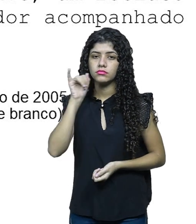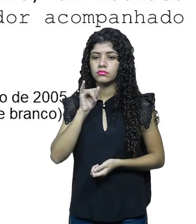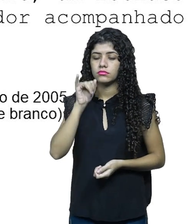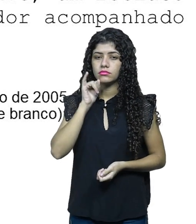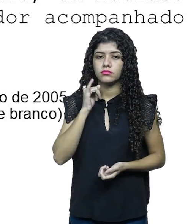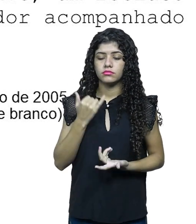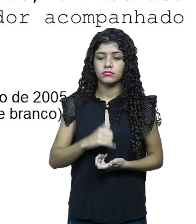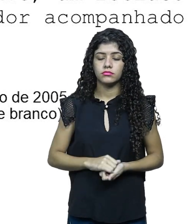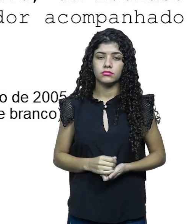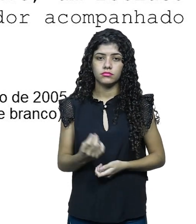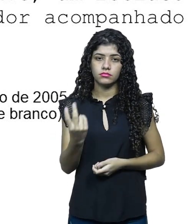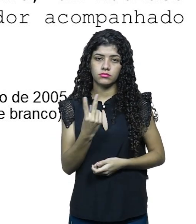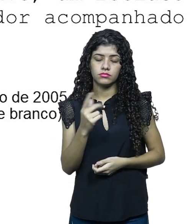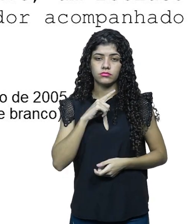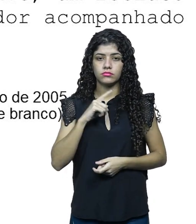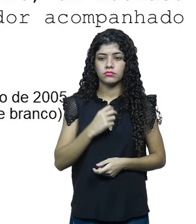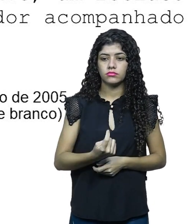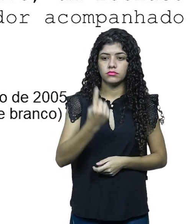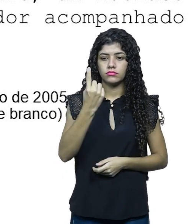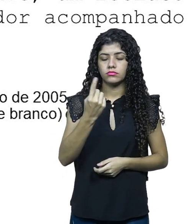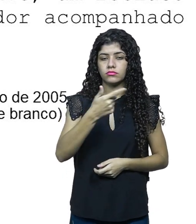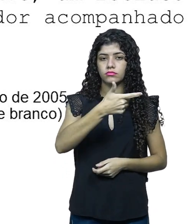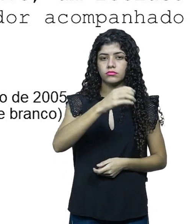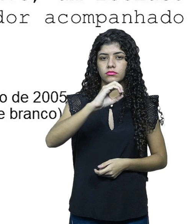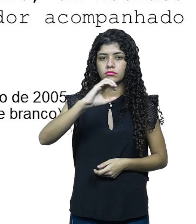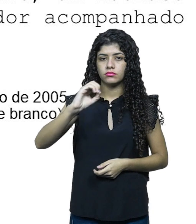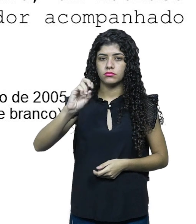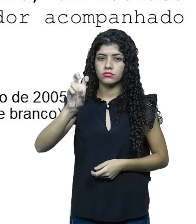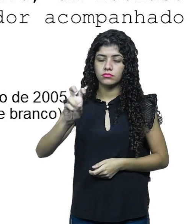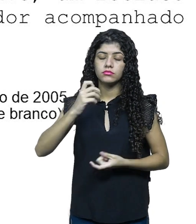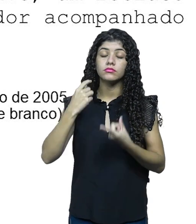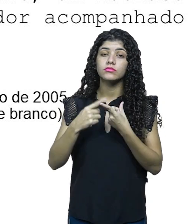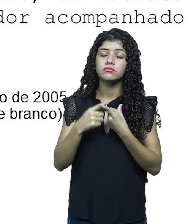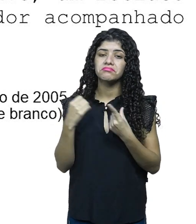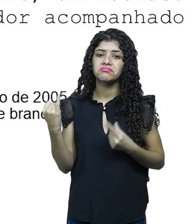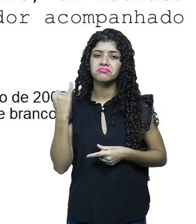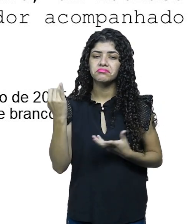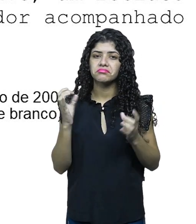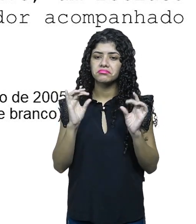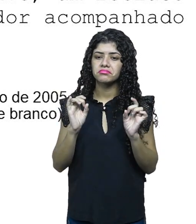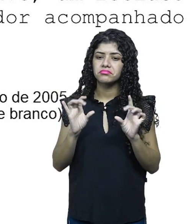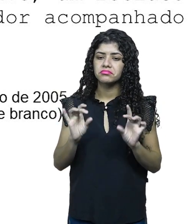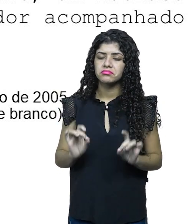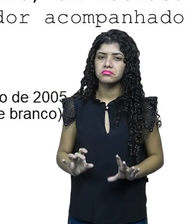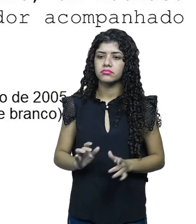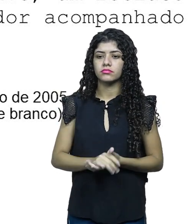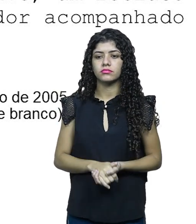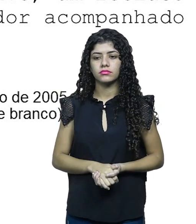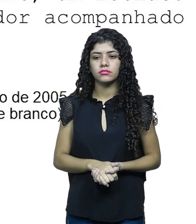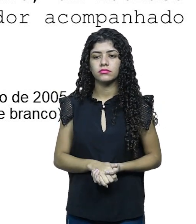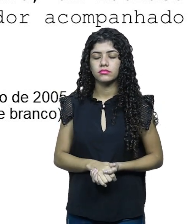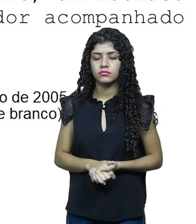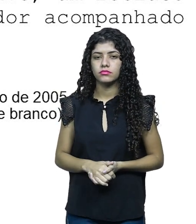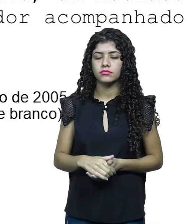Papas, tem um ano, 2005. Por que esse ano ele é tão especial? Porque foi o ano do conclave